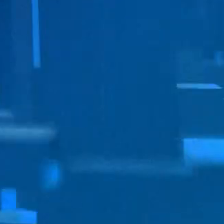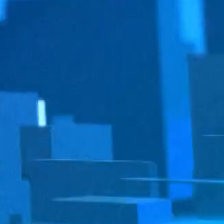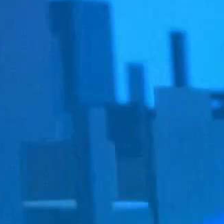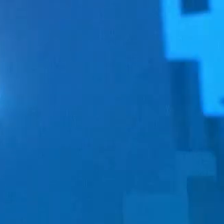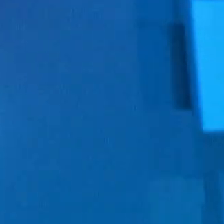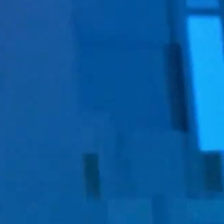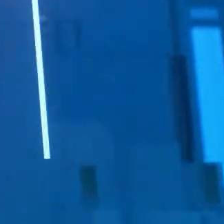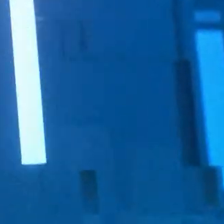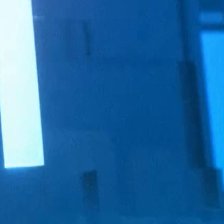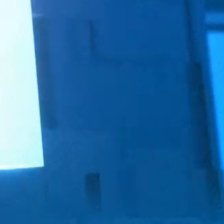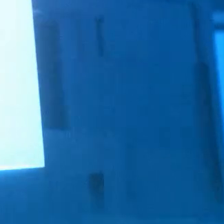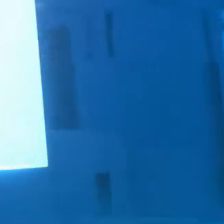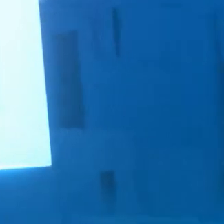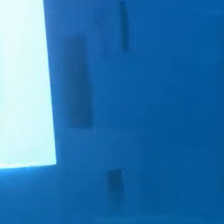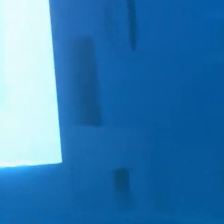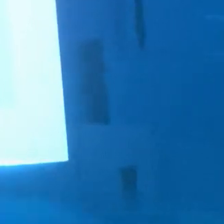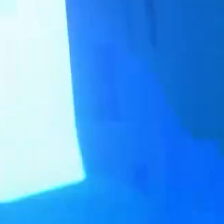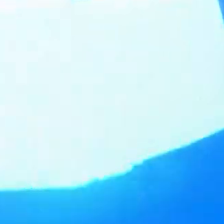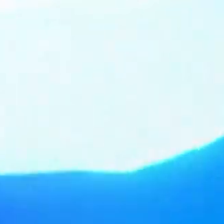tchau.